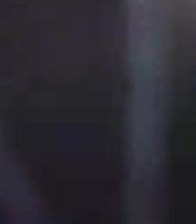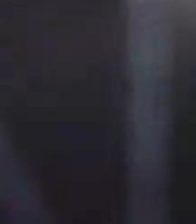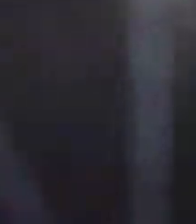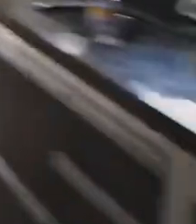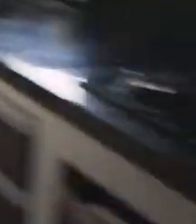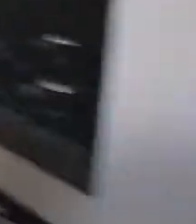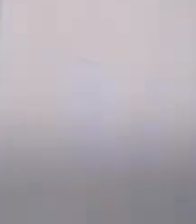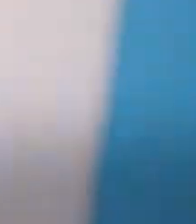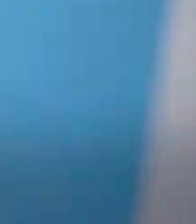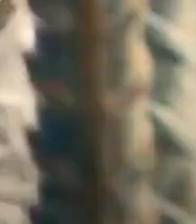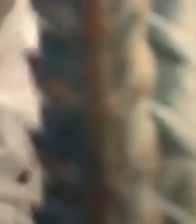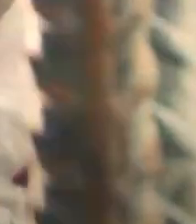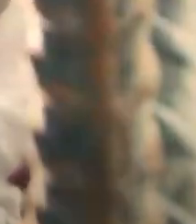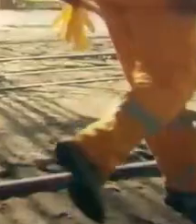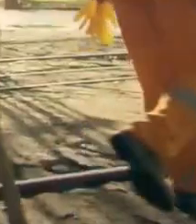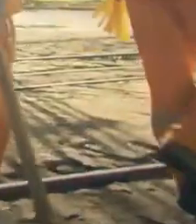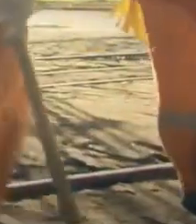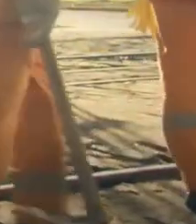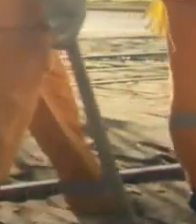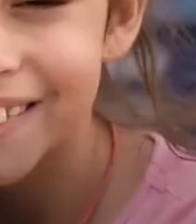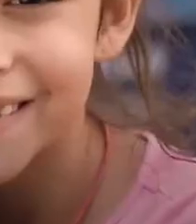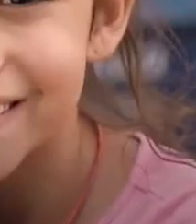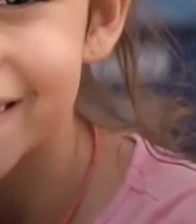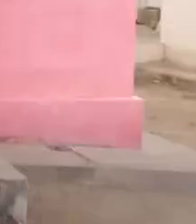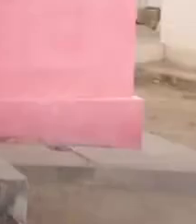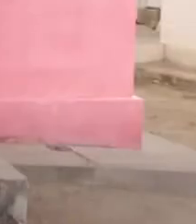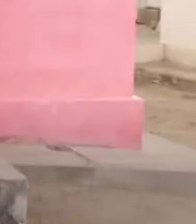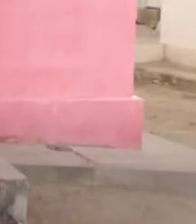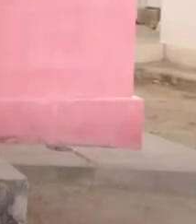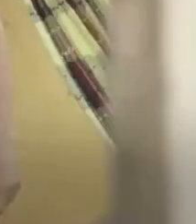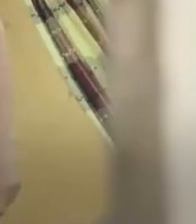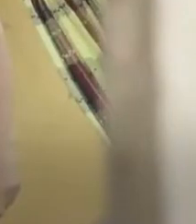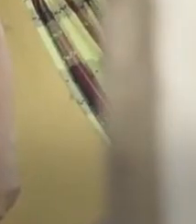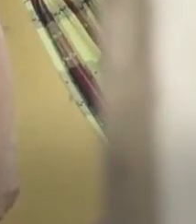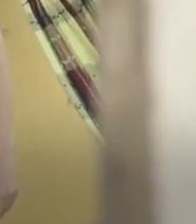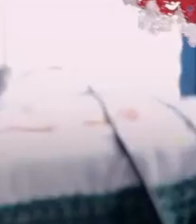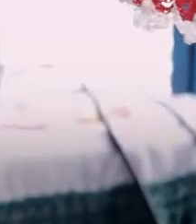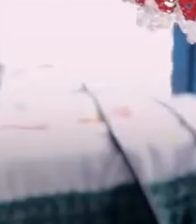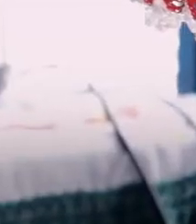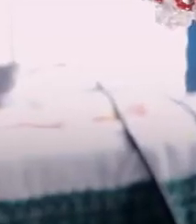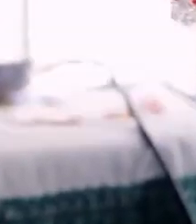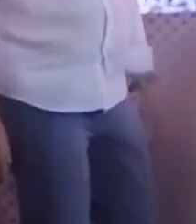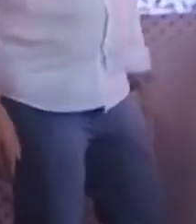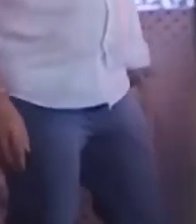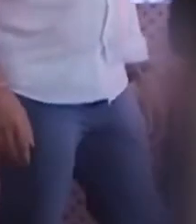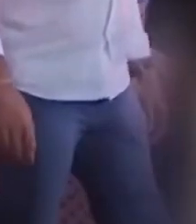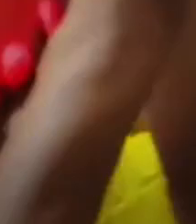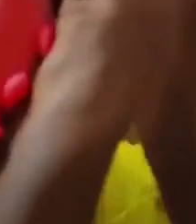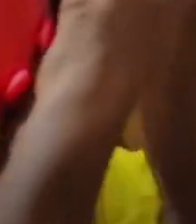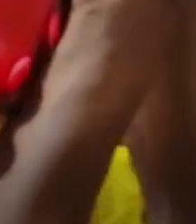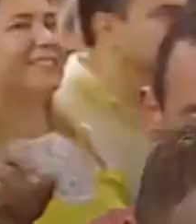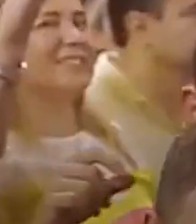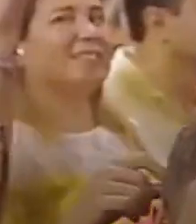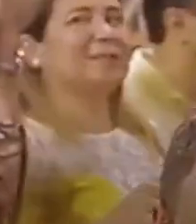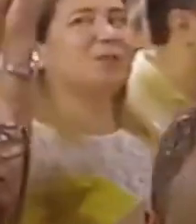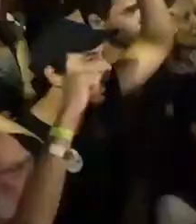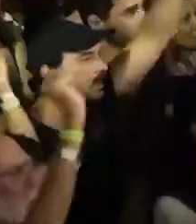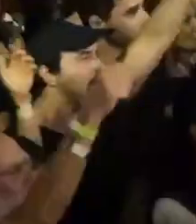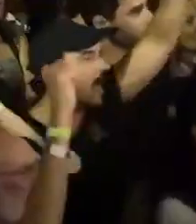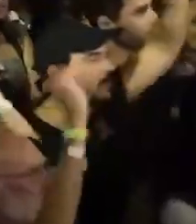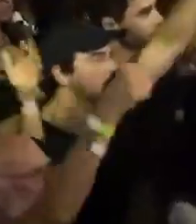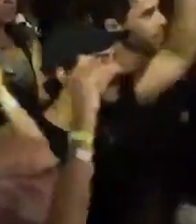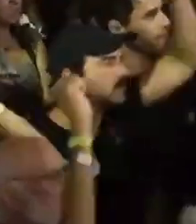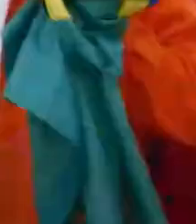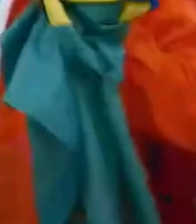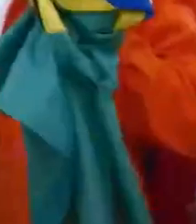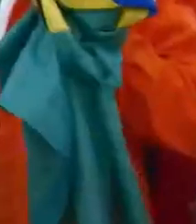E sempre para conquistar empregos, mais direitos e vida melhor para todos. Você sabe, o PT